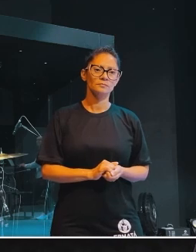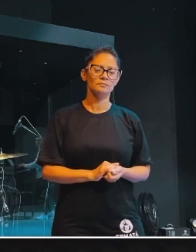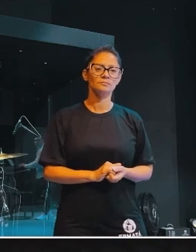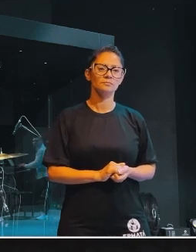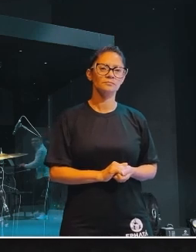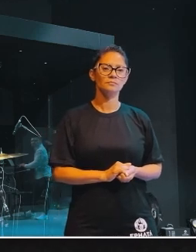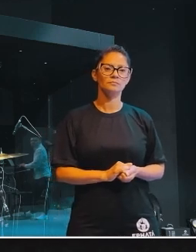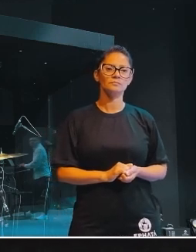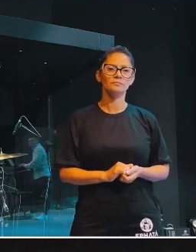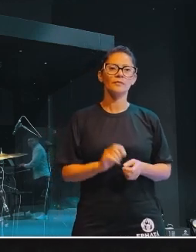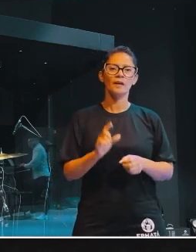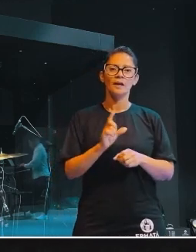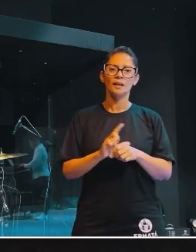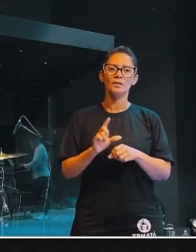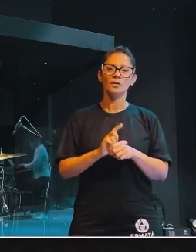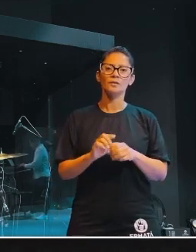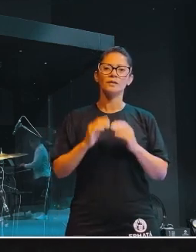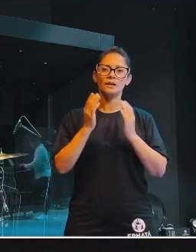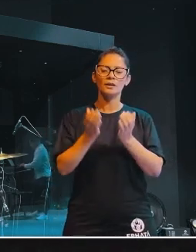Ele.